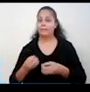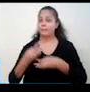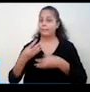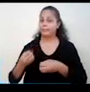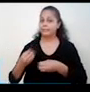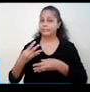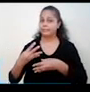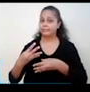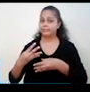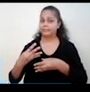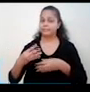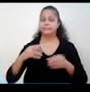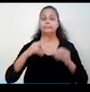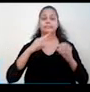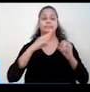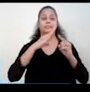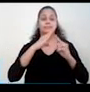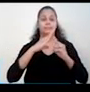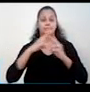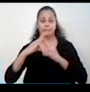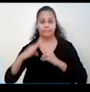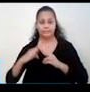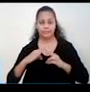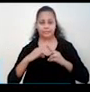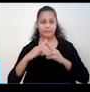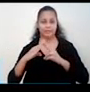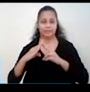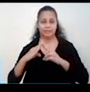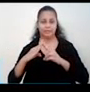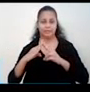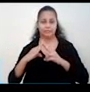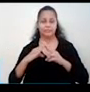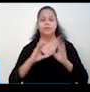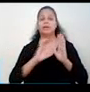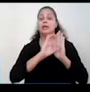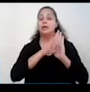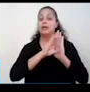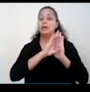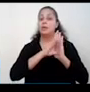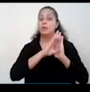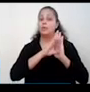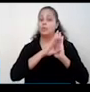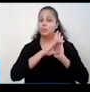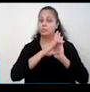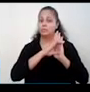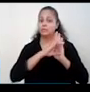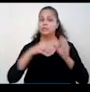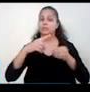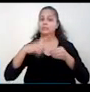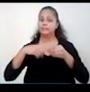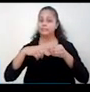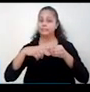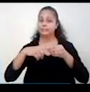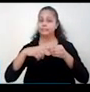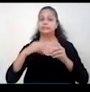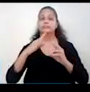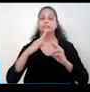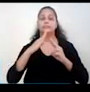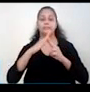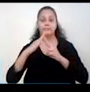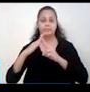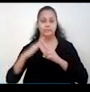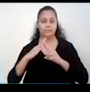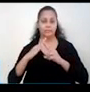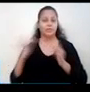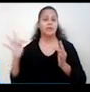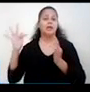urbanização. Essa questão ela traz aí o conceito de sítio urbano. Vamos recapitular um pouquinho. Nós estudamos o que é função urbana, né,